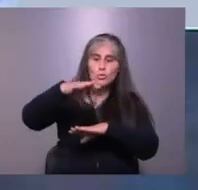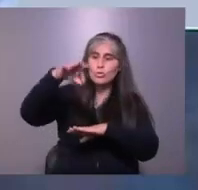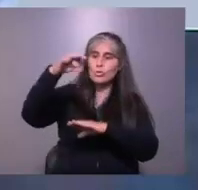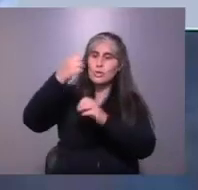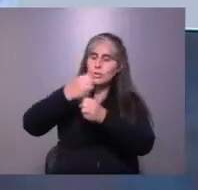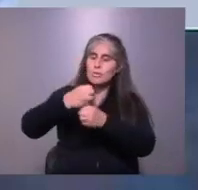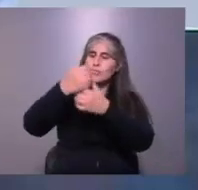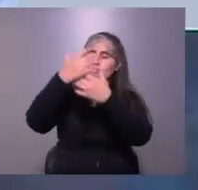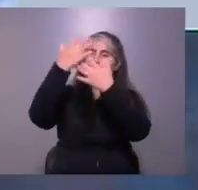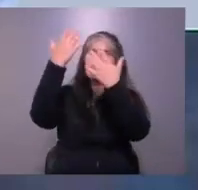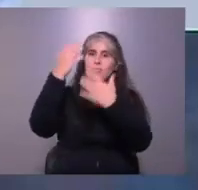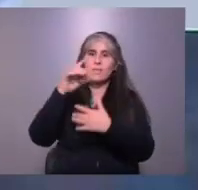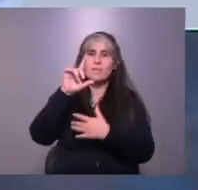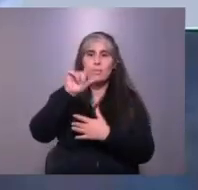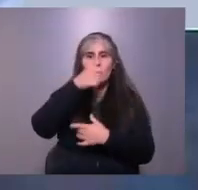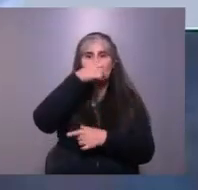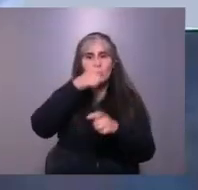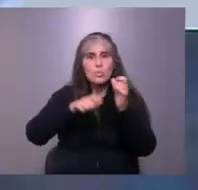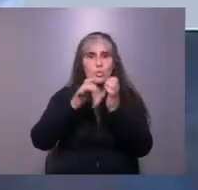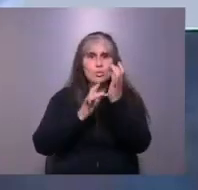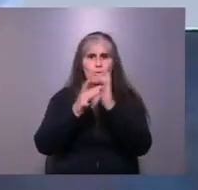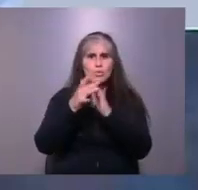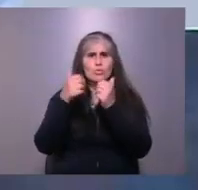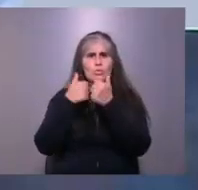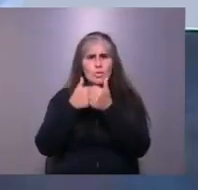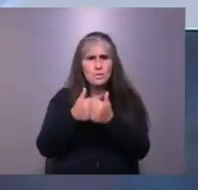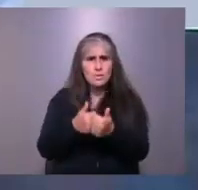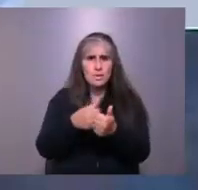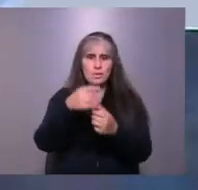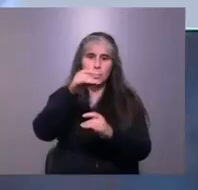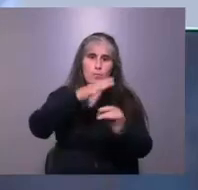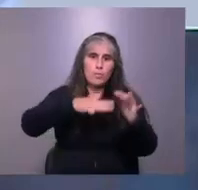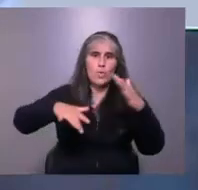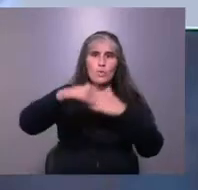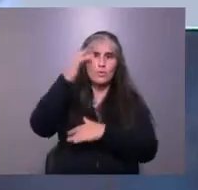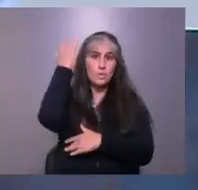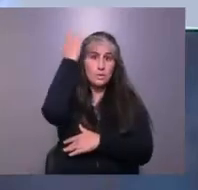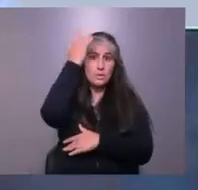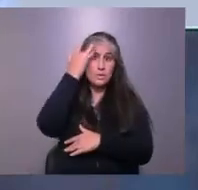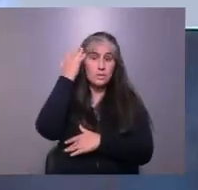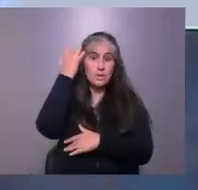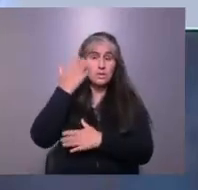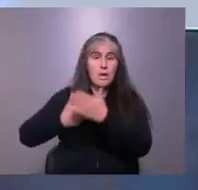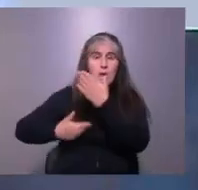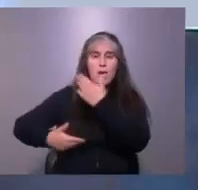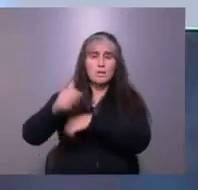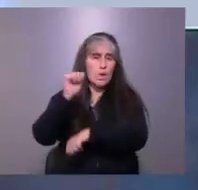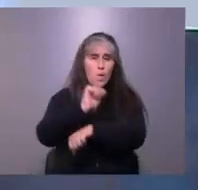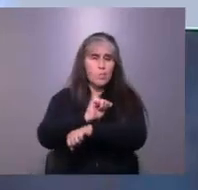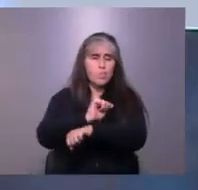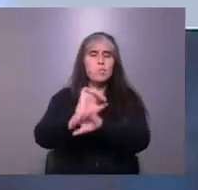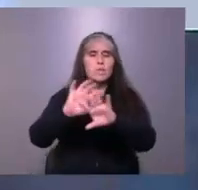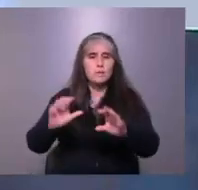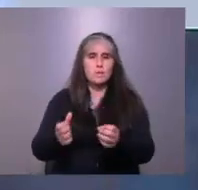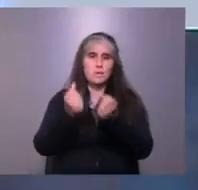sacerdócio real, nação santa, povo resgatado,